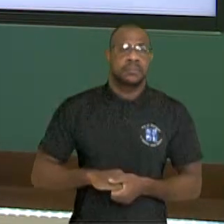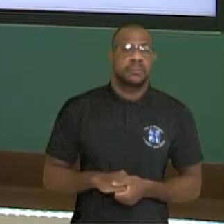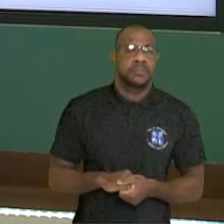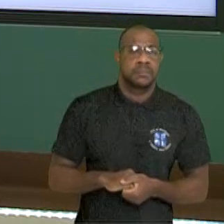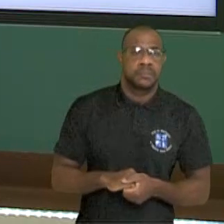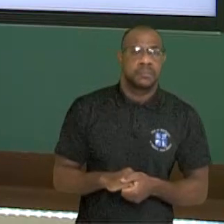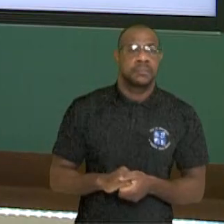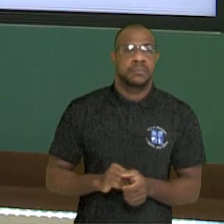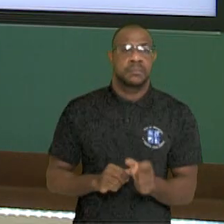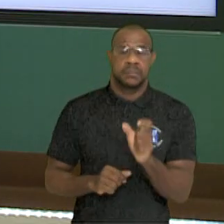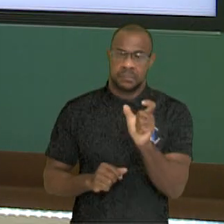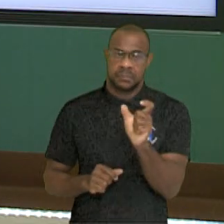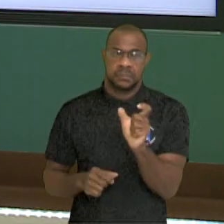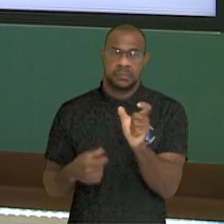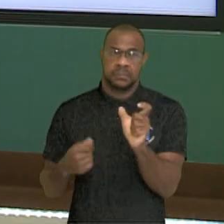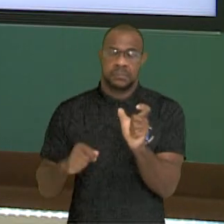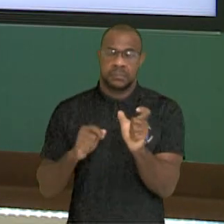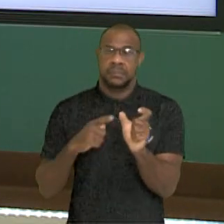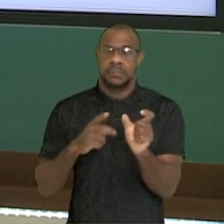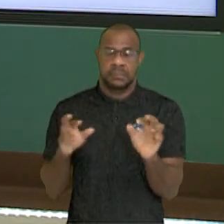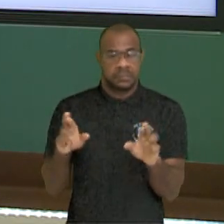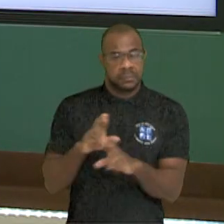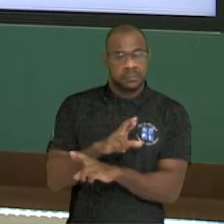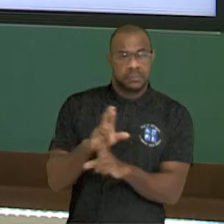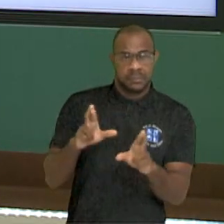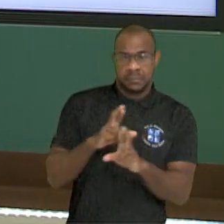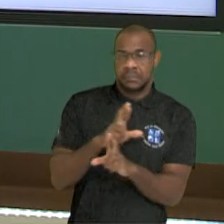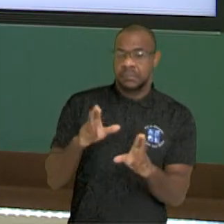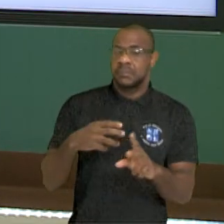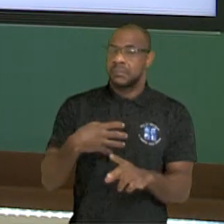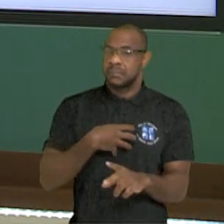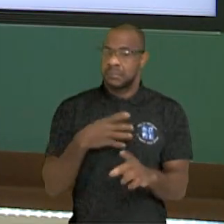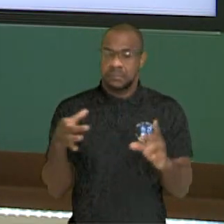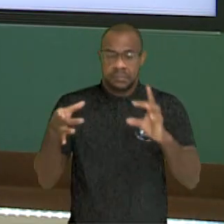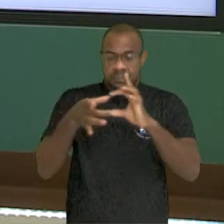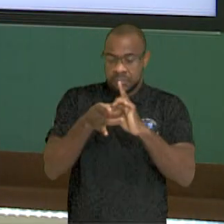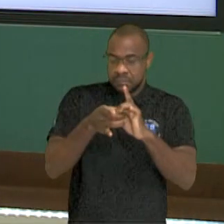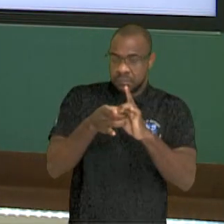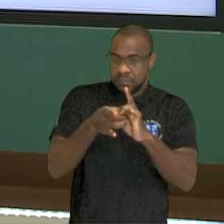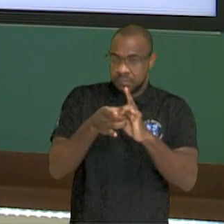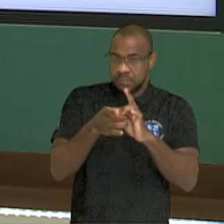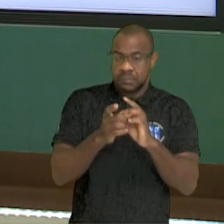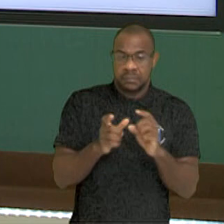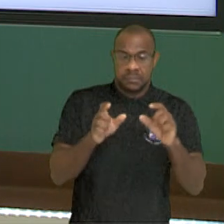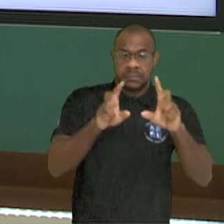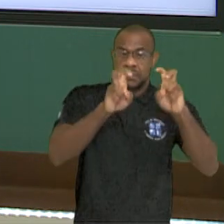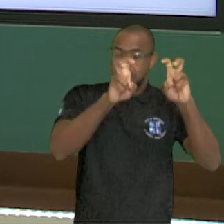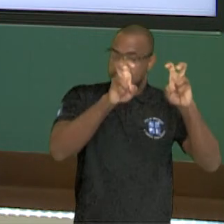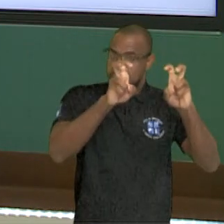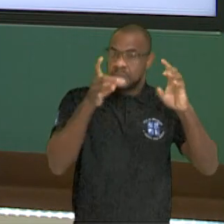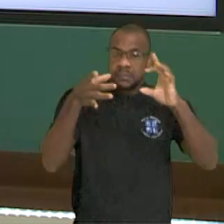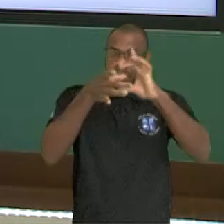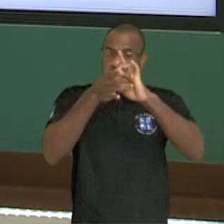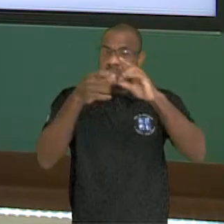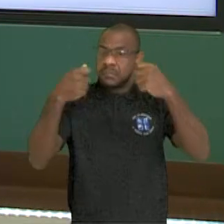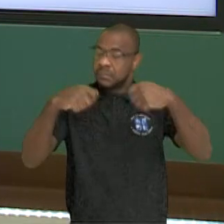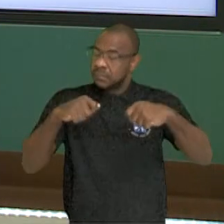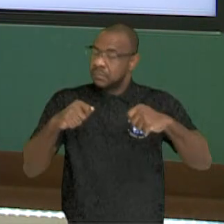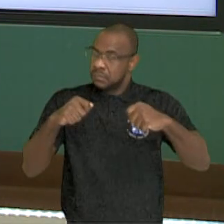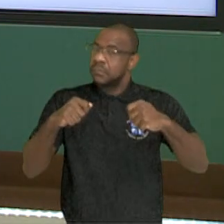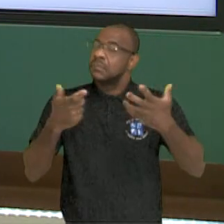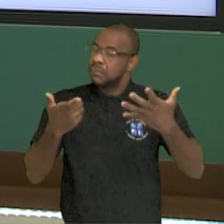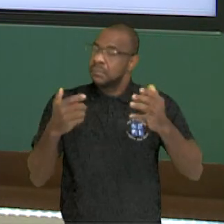essa palavrinha ela deve estabelecer uma relação de sentido com o tema. Não pode ser qualquer palavra, tem que ter a ver com o tema. Se ela